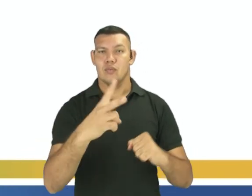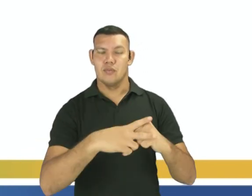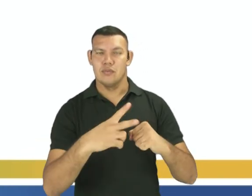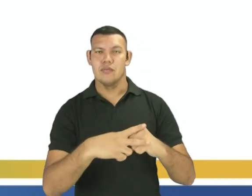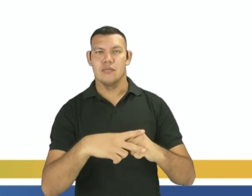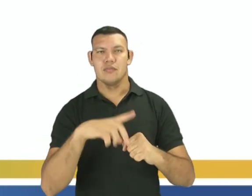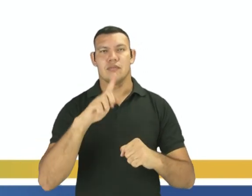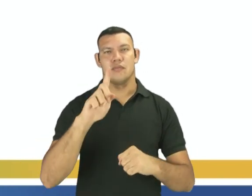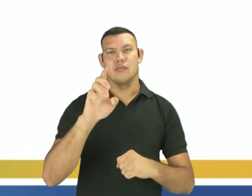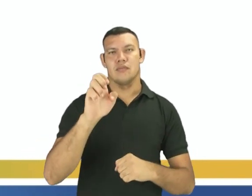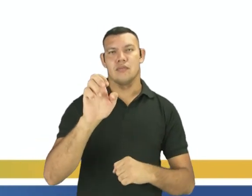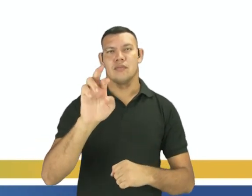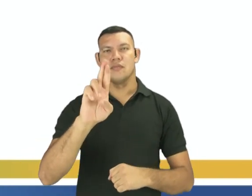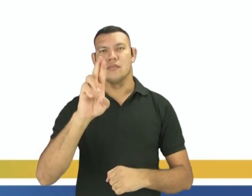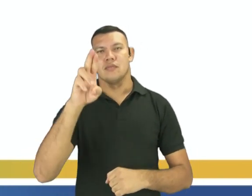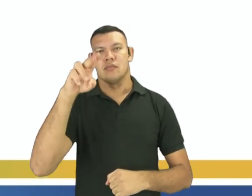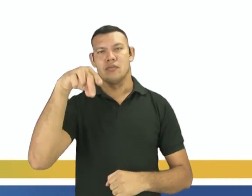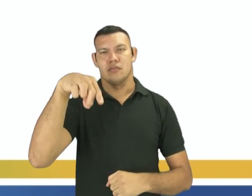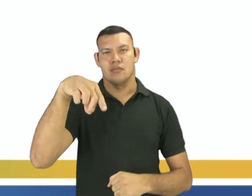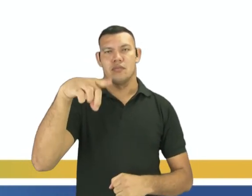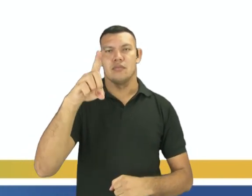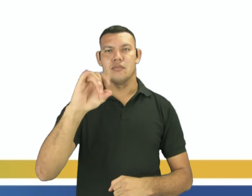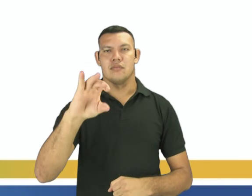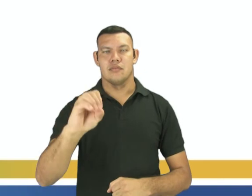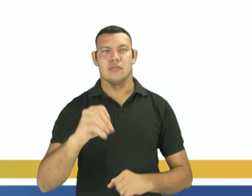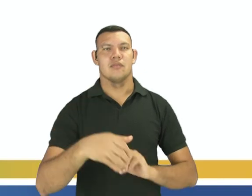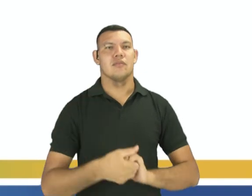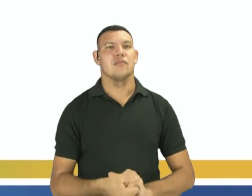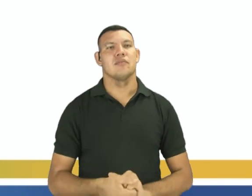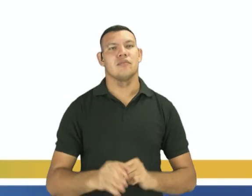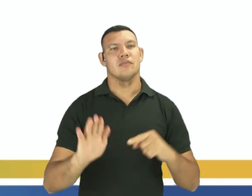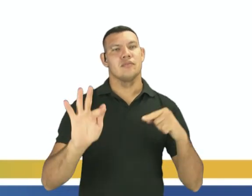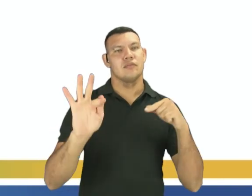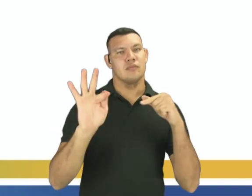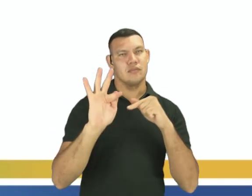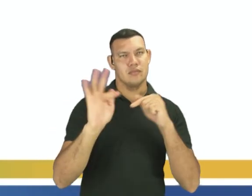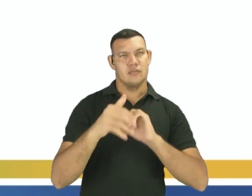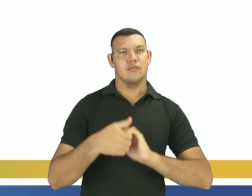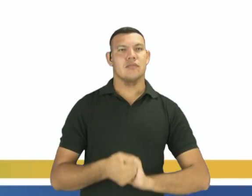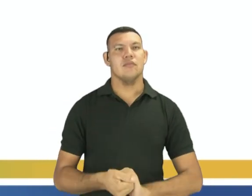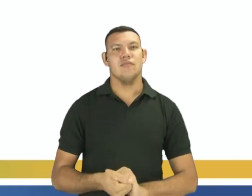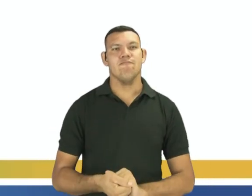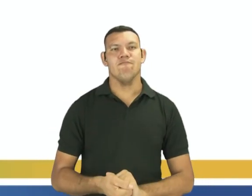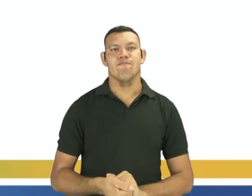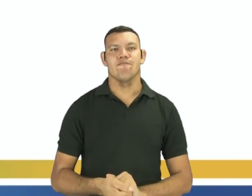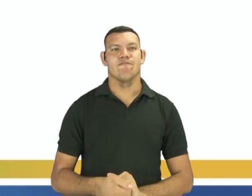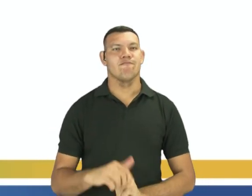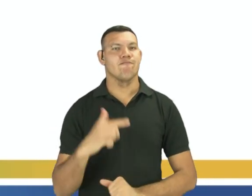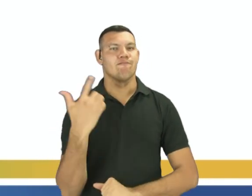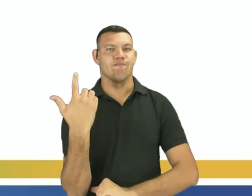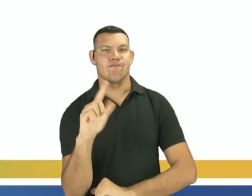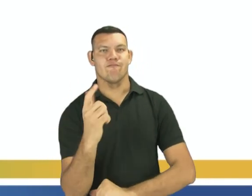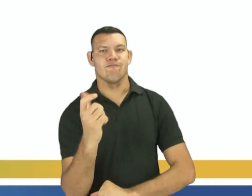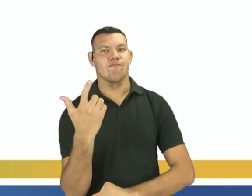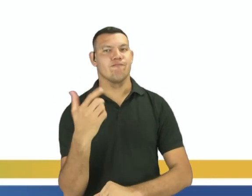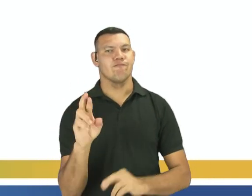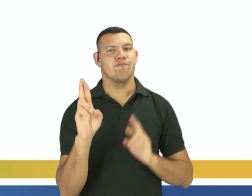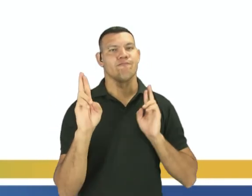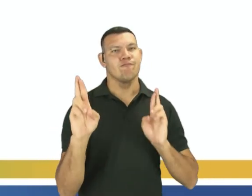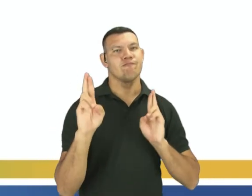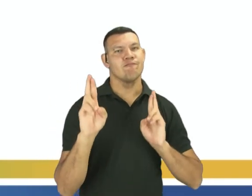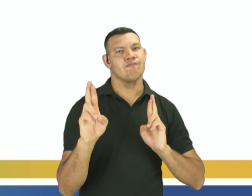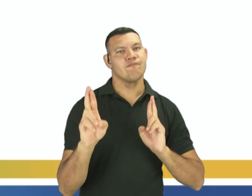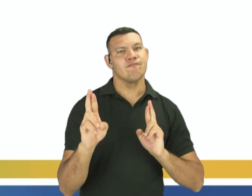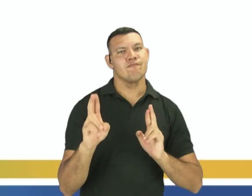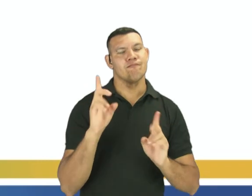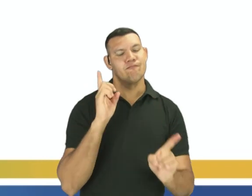E o último, there's no hope of survivors. E o verbo é to find. Não há esperança de encontrar